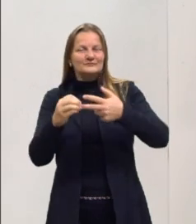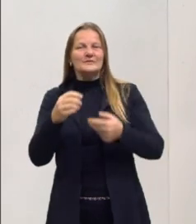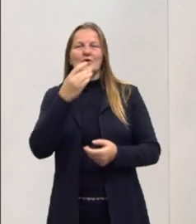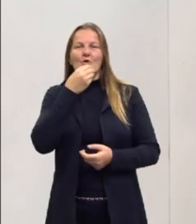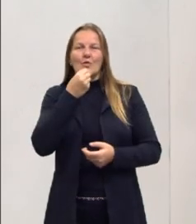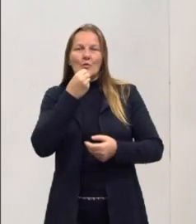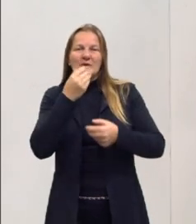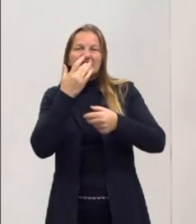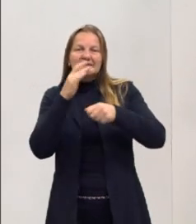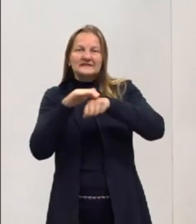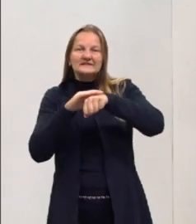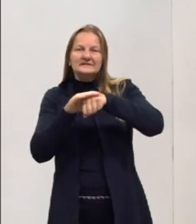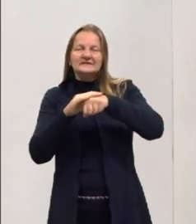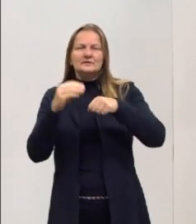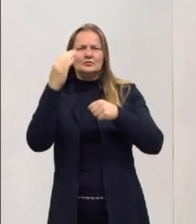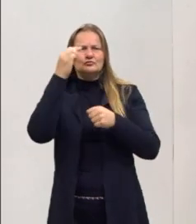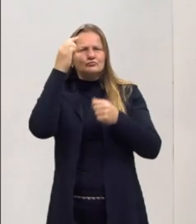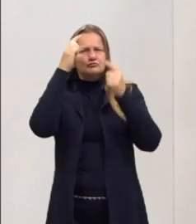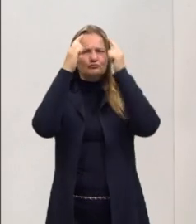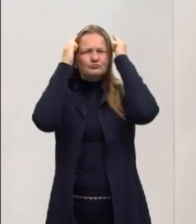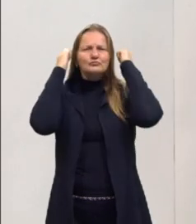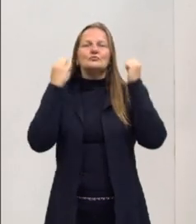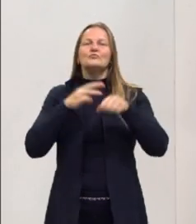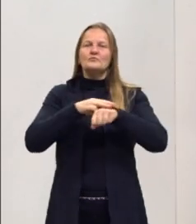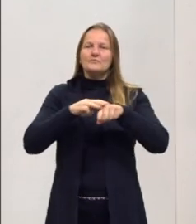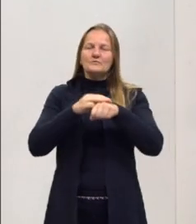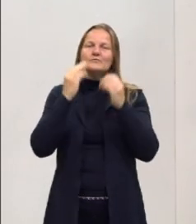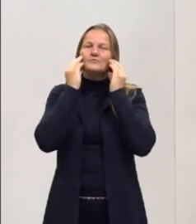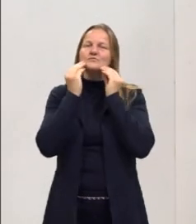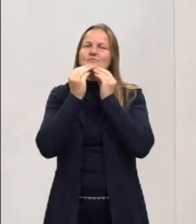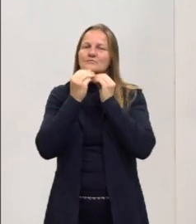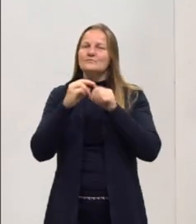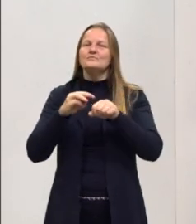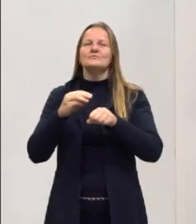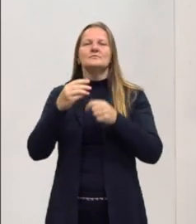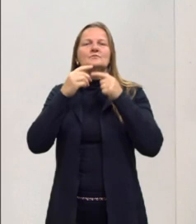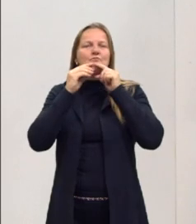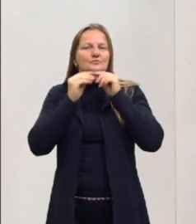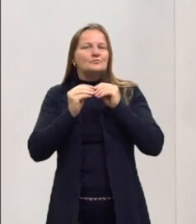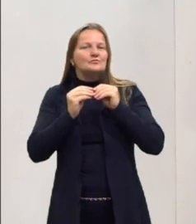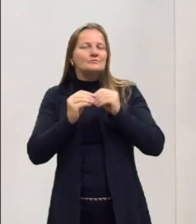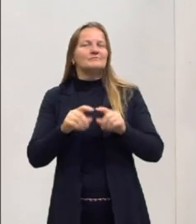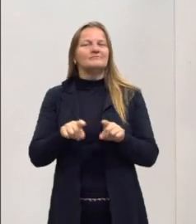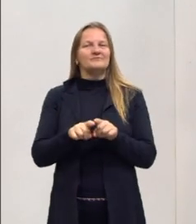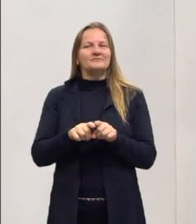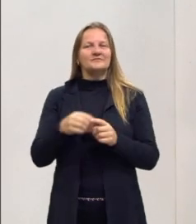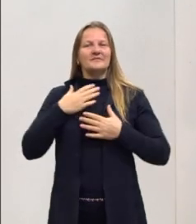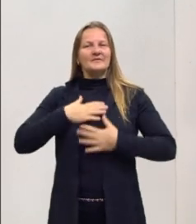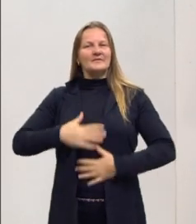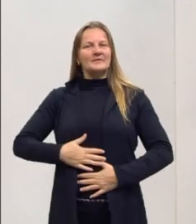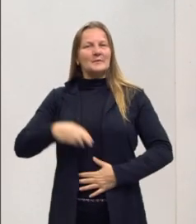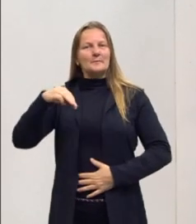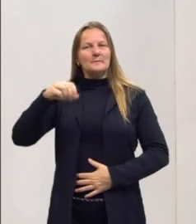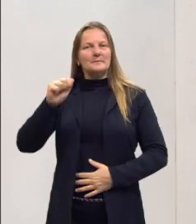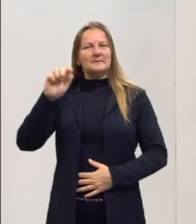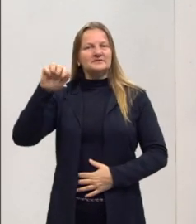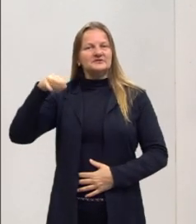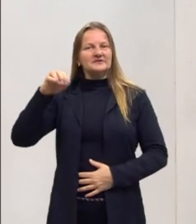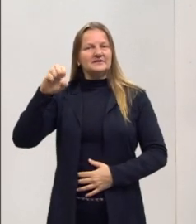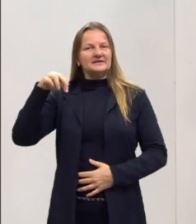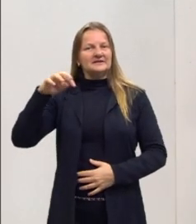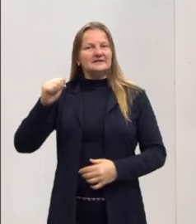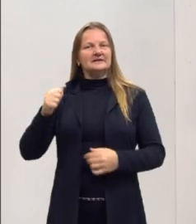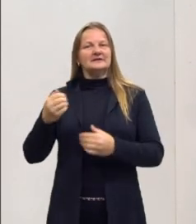sou um homem branco tem o cabelo castanho curto os a barba Castanha mais comprida tô com a camiseta Magenta do pré-enem